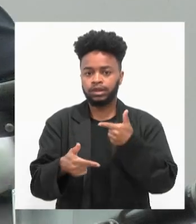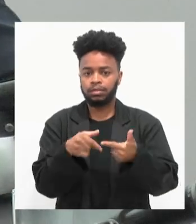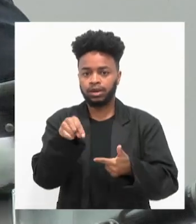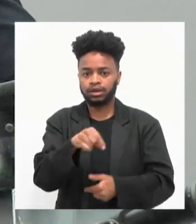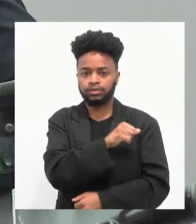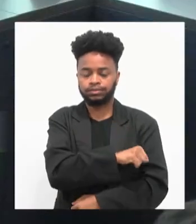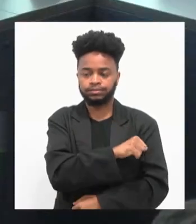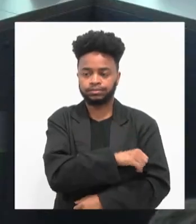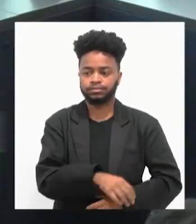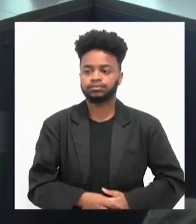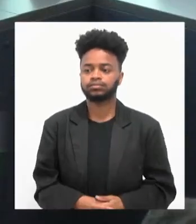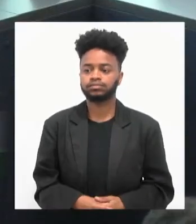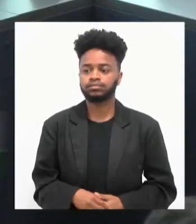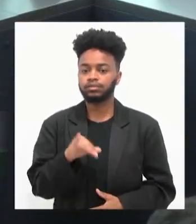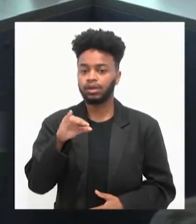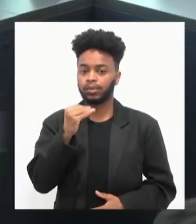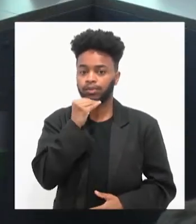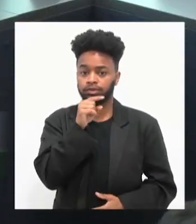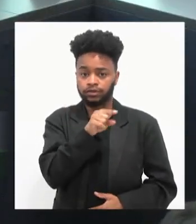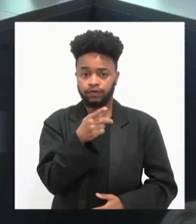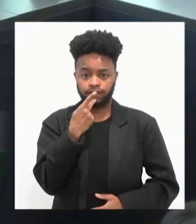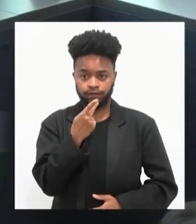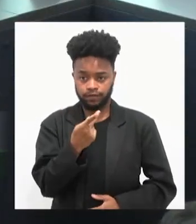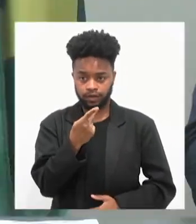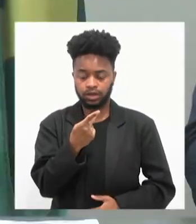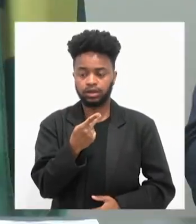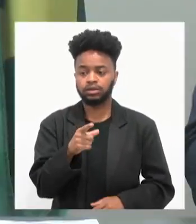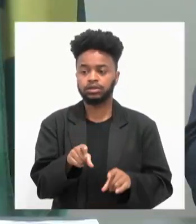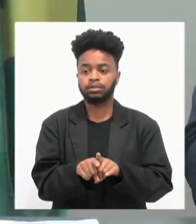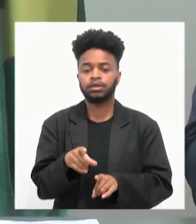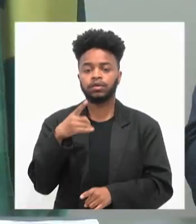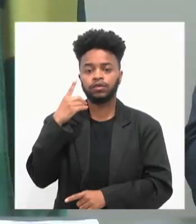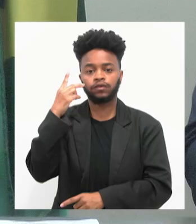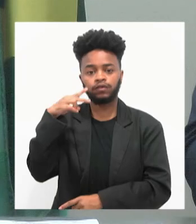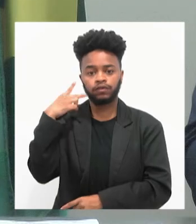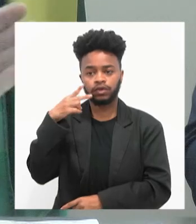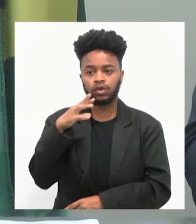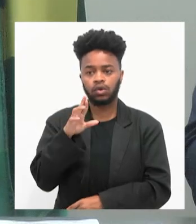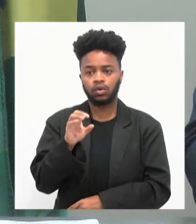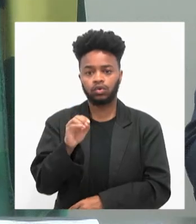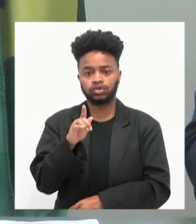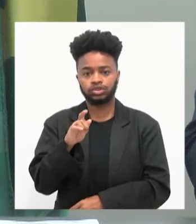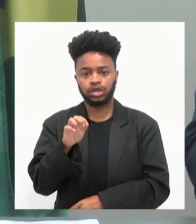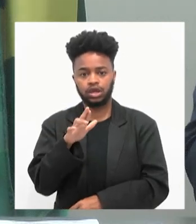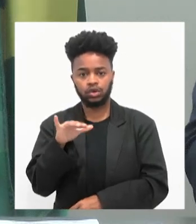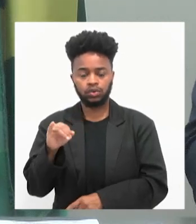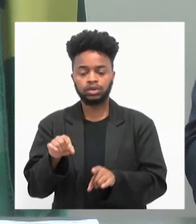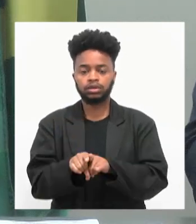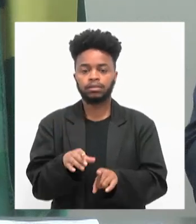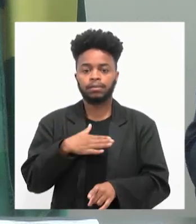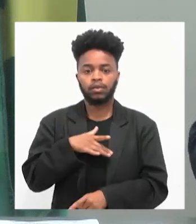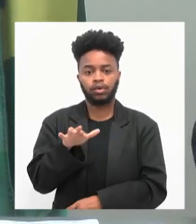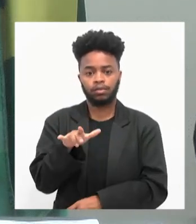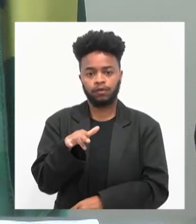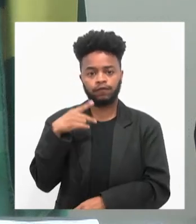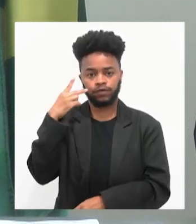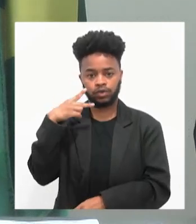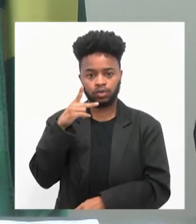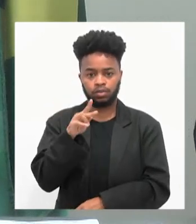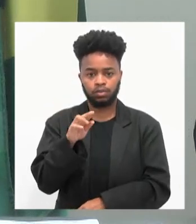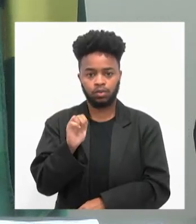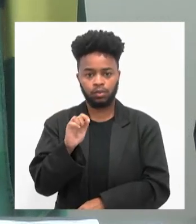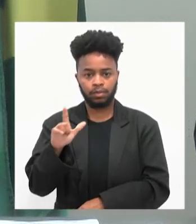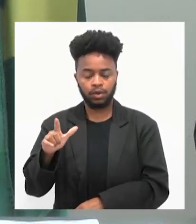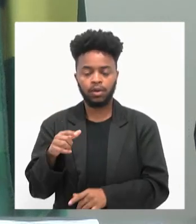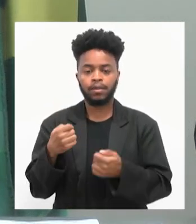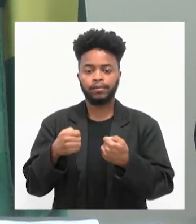aí, pegando o gancho na fala de Vossa Excelência, né, o vereador Rogério Amorim e o meu irmão, o vereador Poubel, na capital, que sirvam de exemplo para os